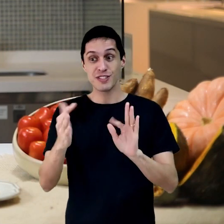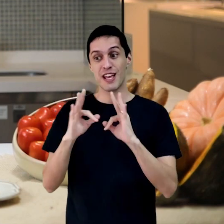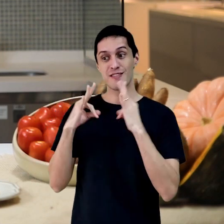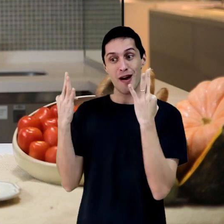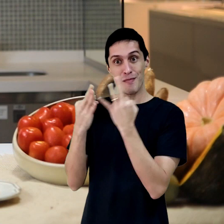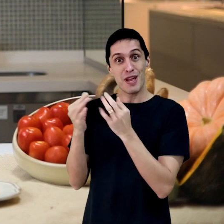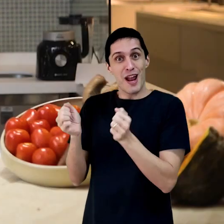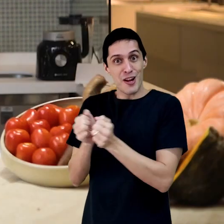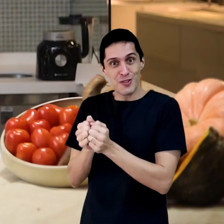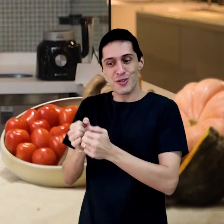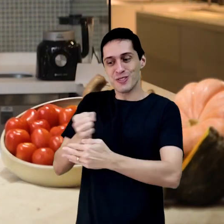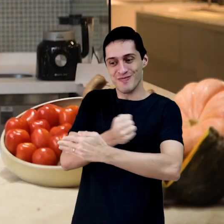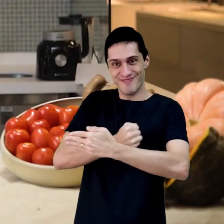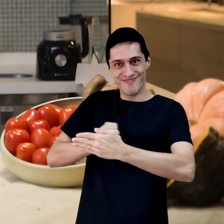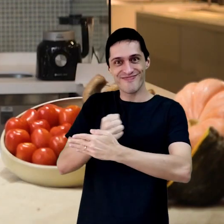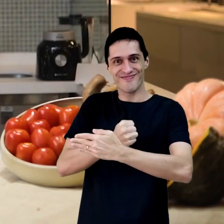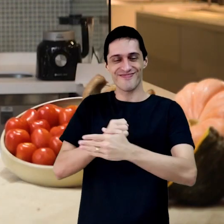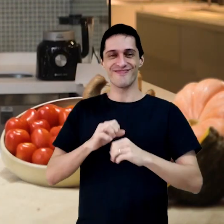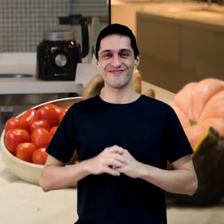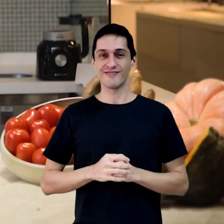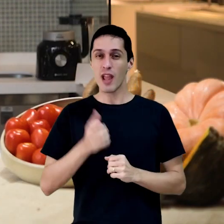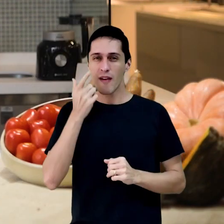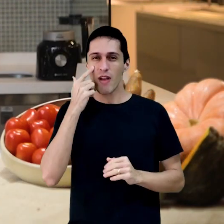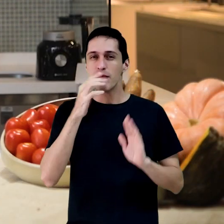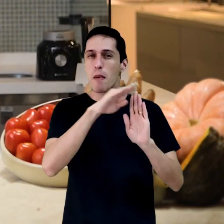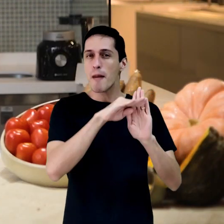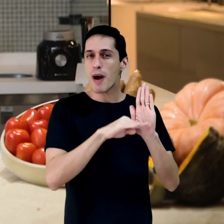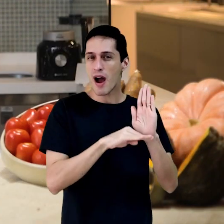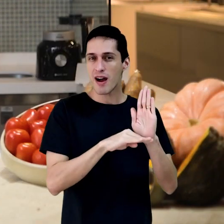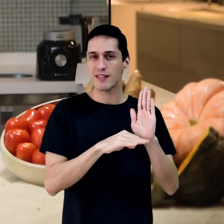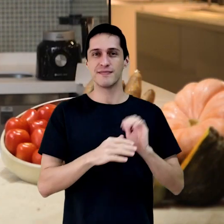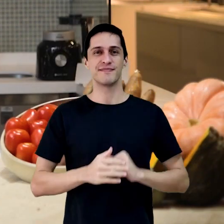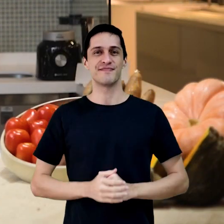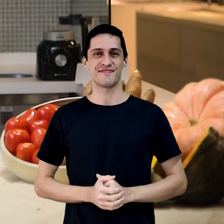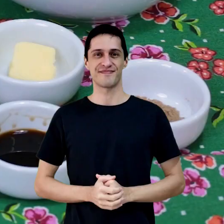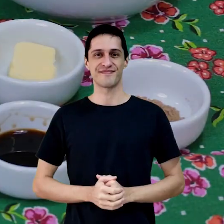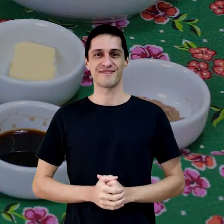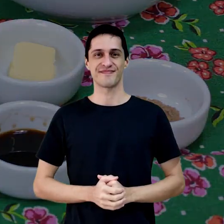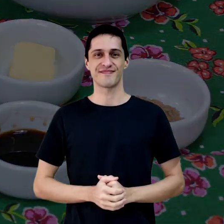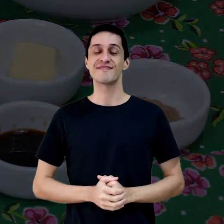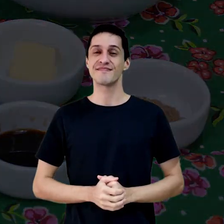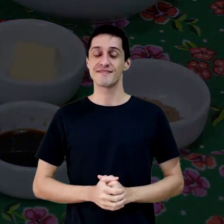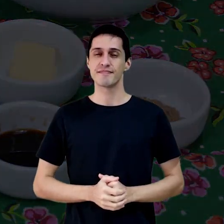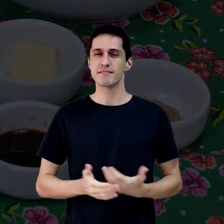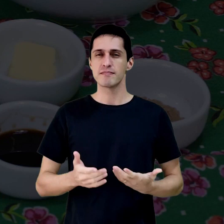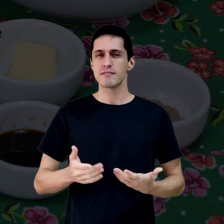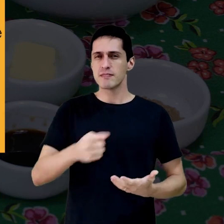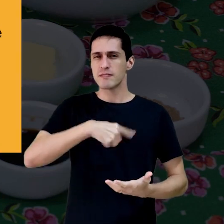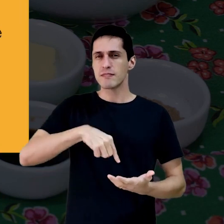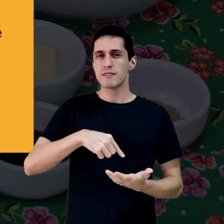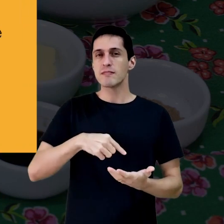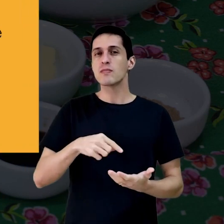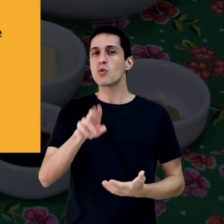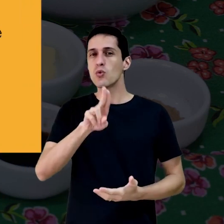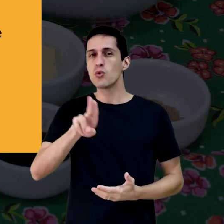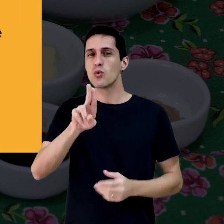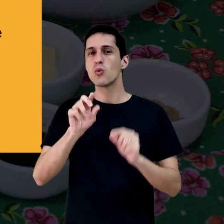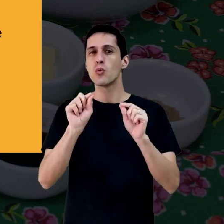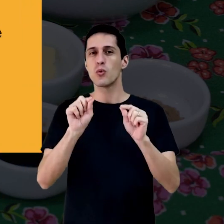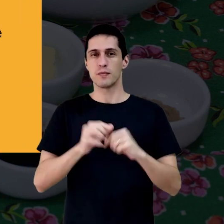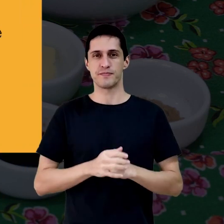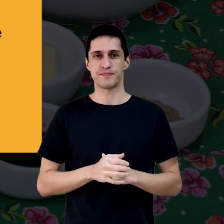juntamente com as suas famílias. Confira a lista de ingredientes para a gente dar início às nossas receitas. Para a receita de hoje nós vamos